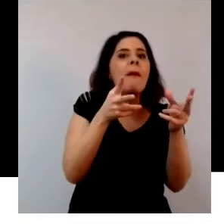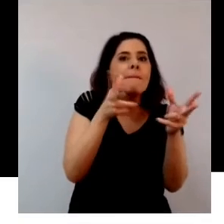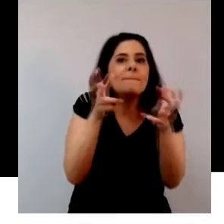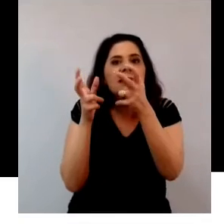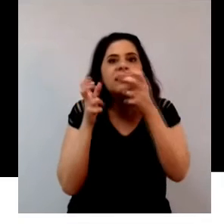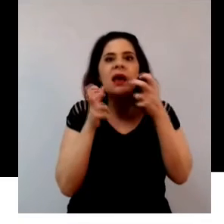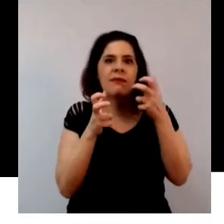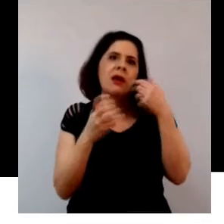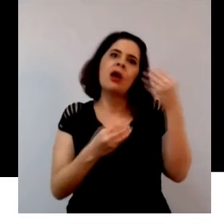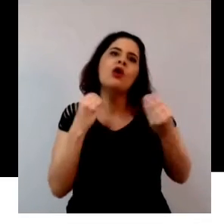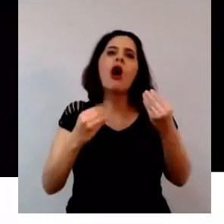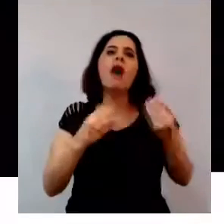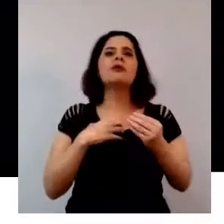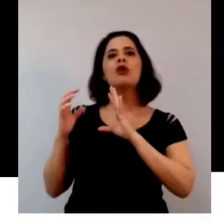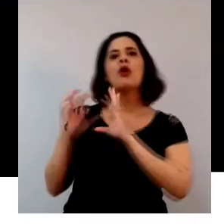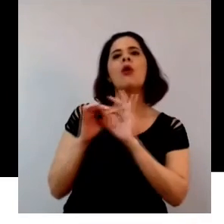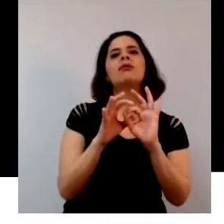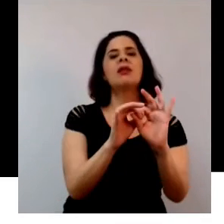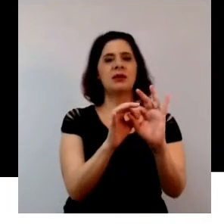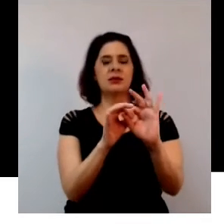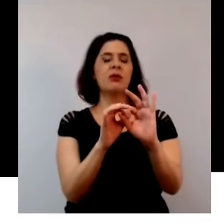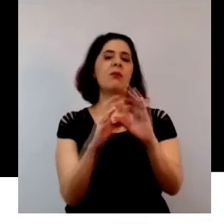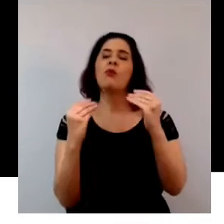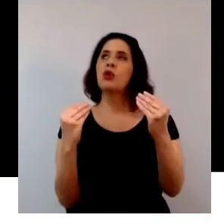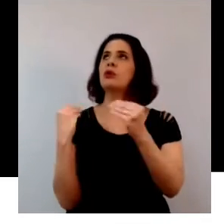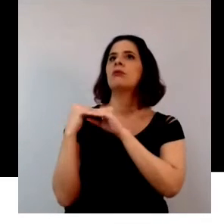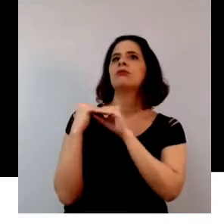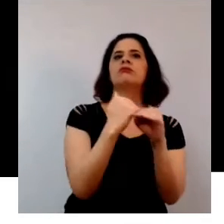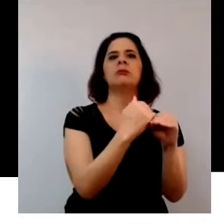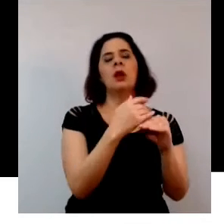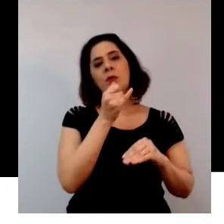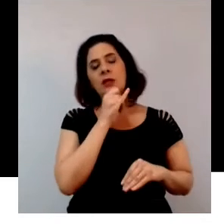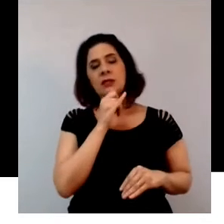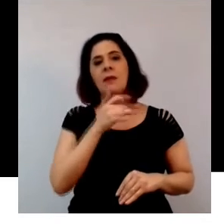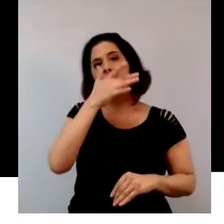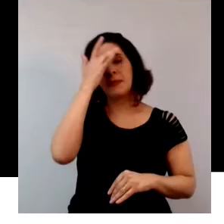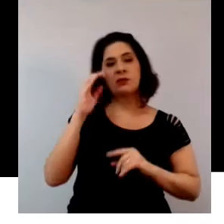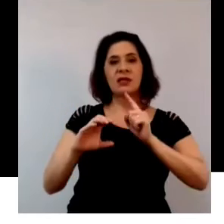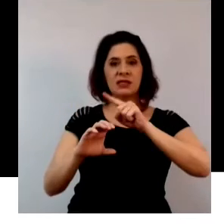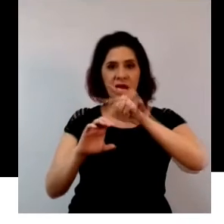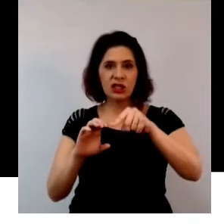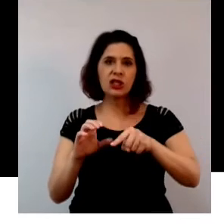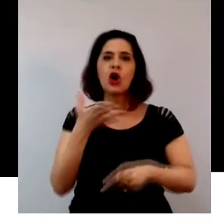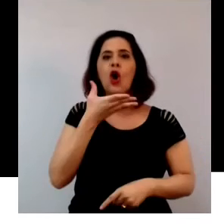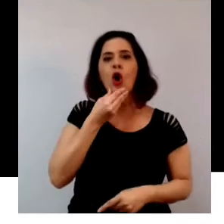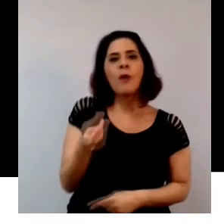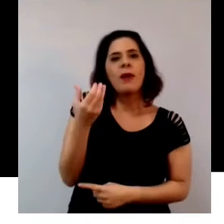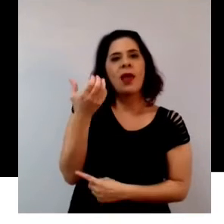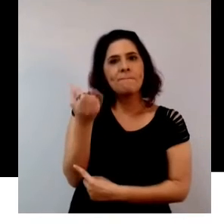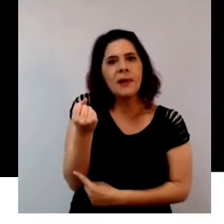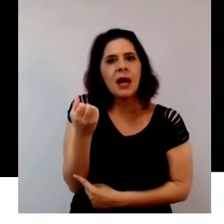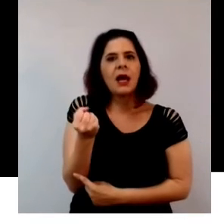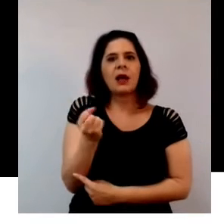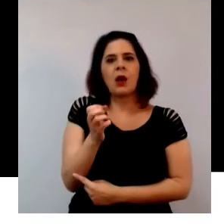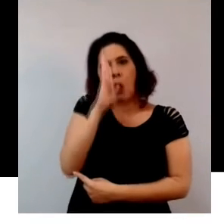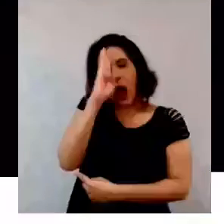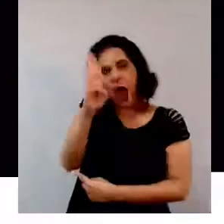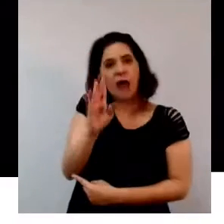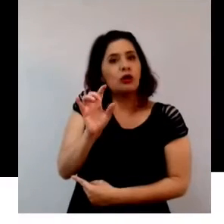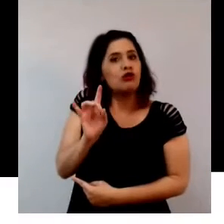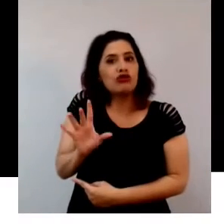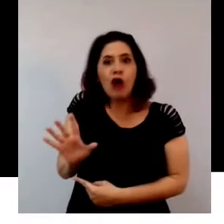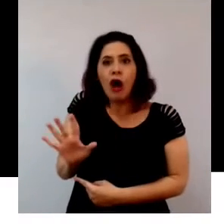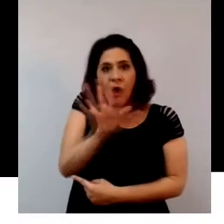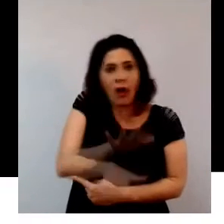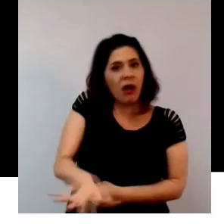via muitos cientistas só homens, brancos, héteros, né? Dominando essas áreas. E eu queria perguntar